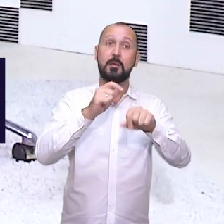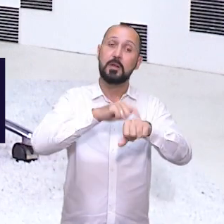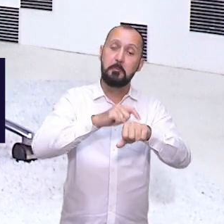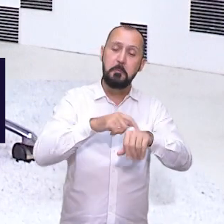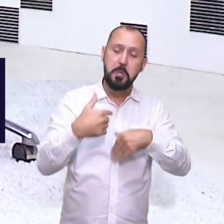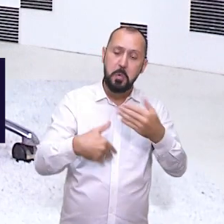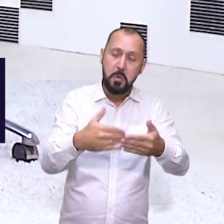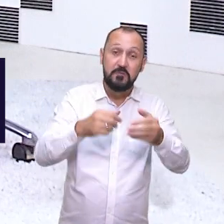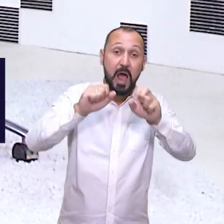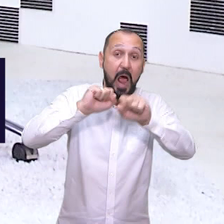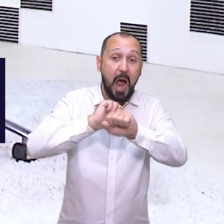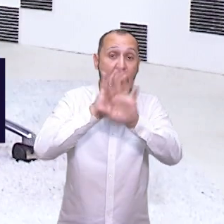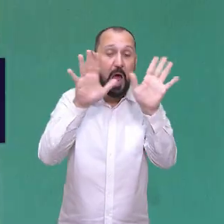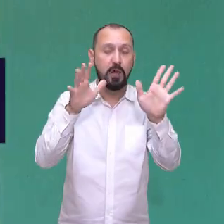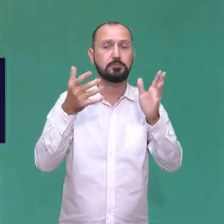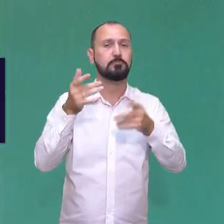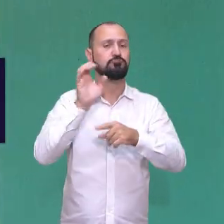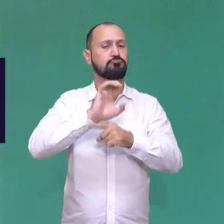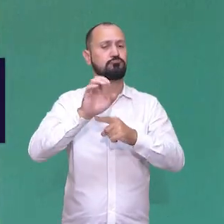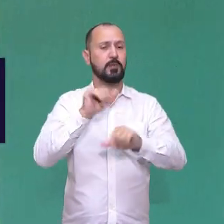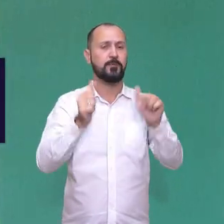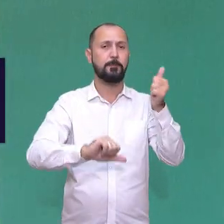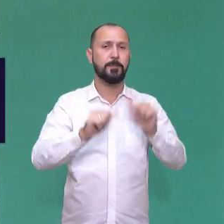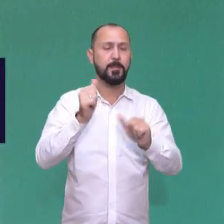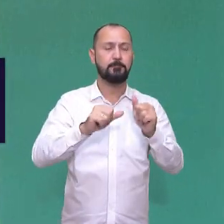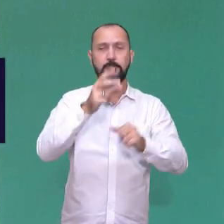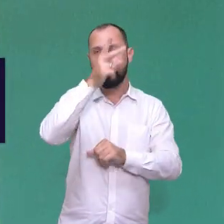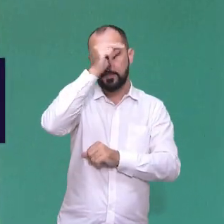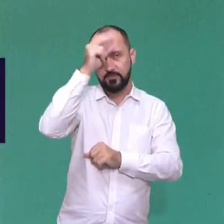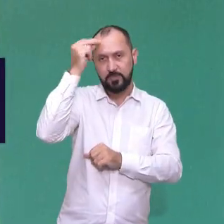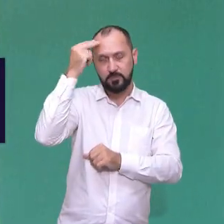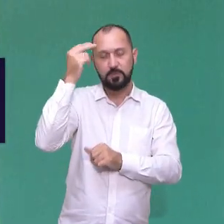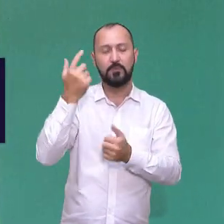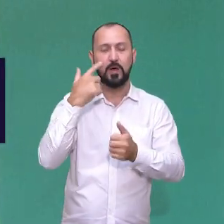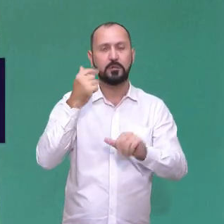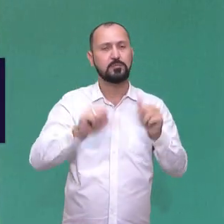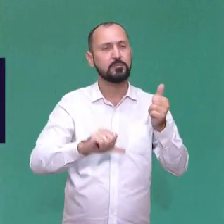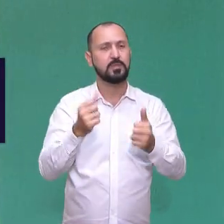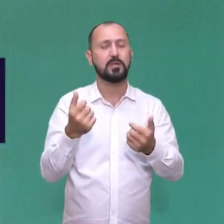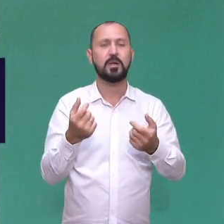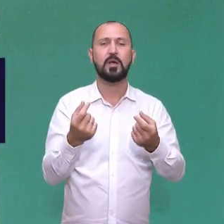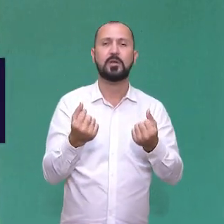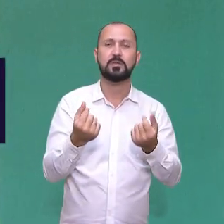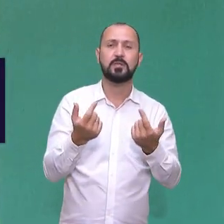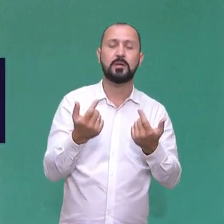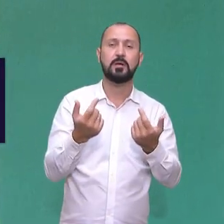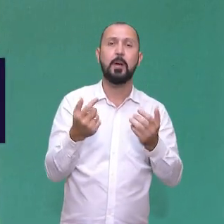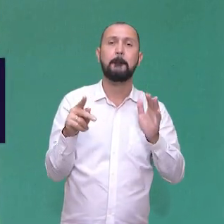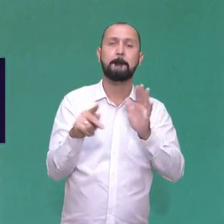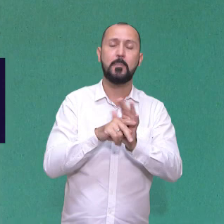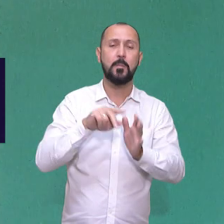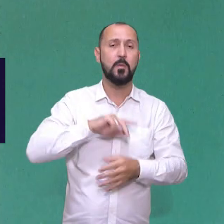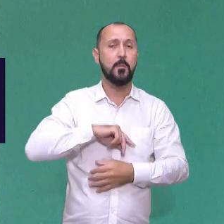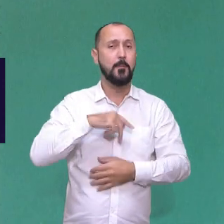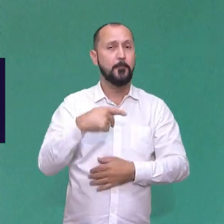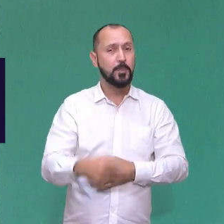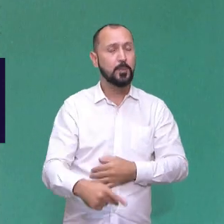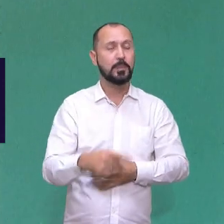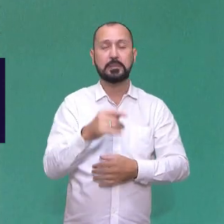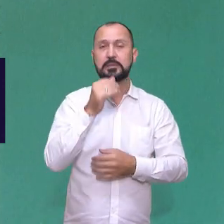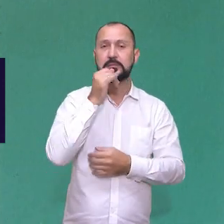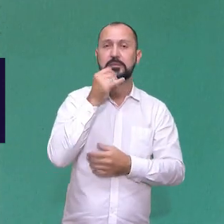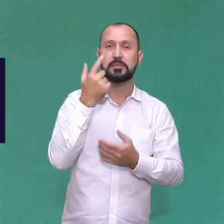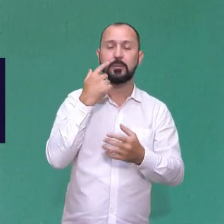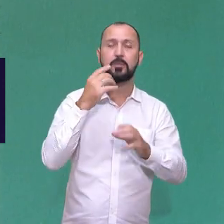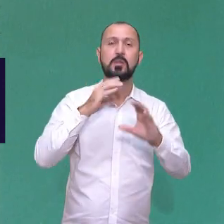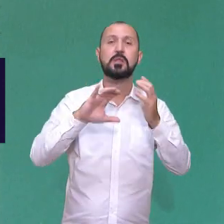ter mais transparência e aí o Estado vai analisar, as prefeituras vão analisar. Estão